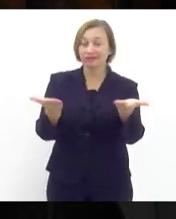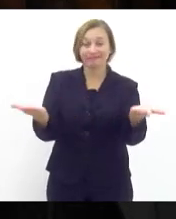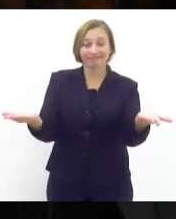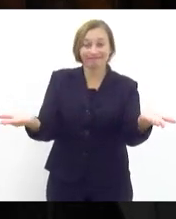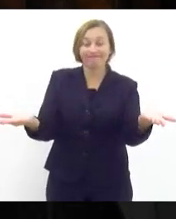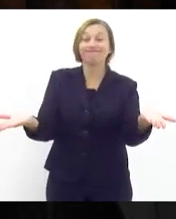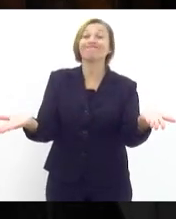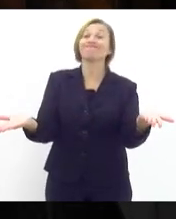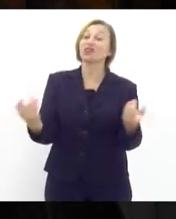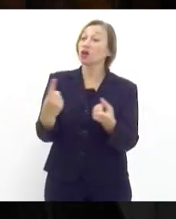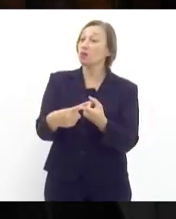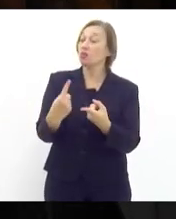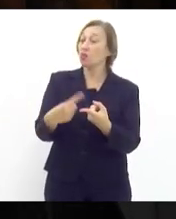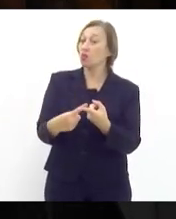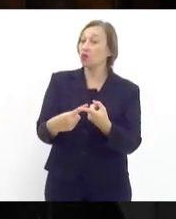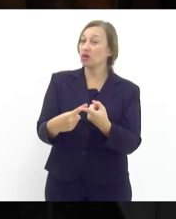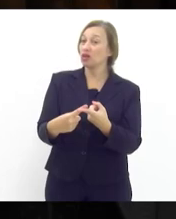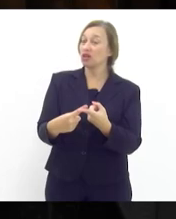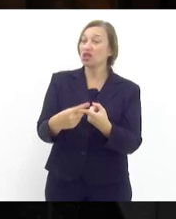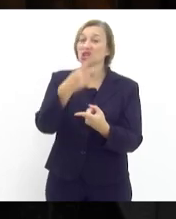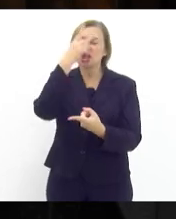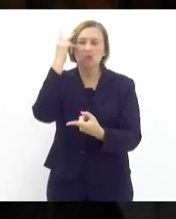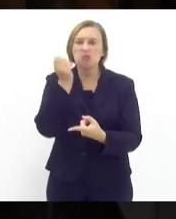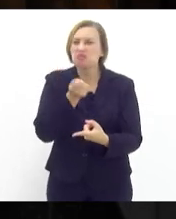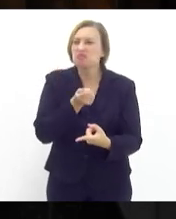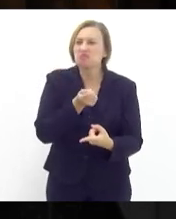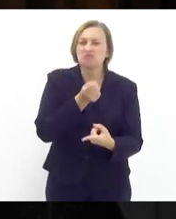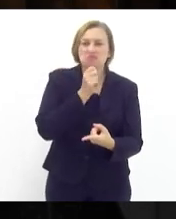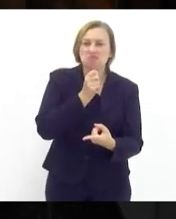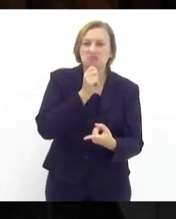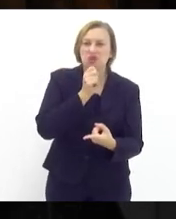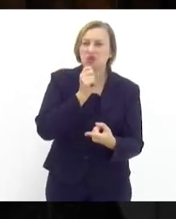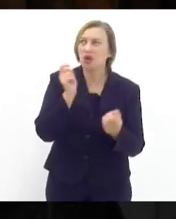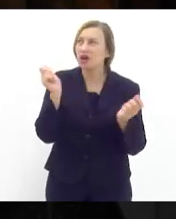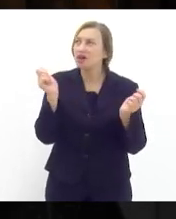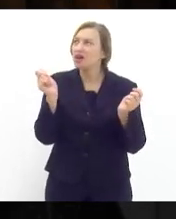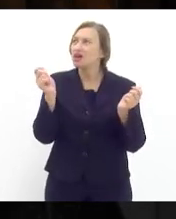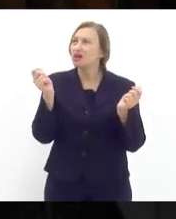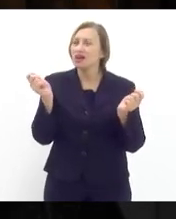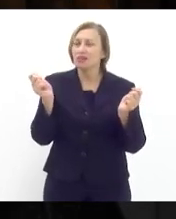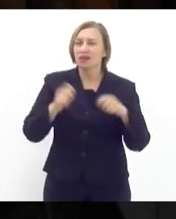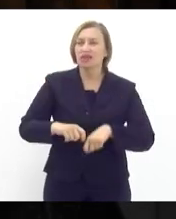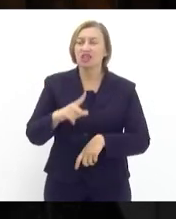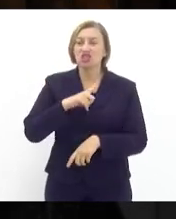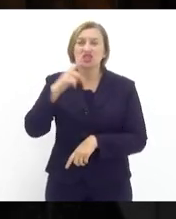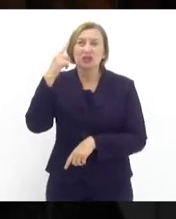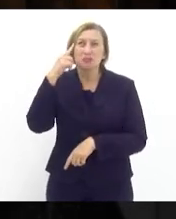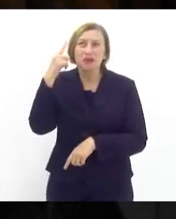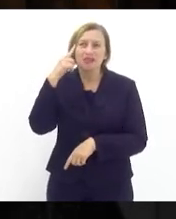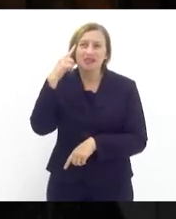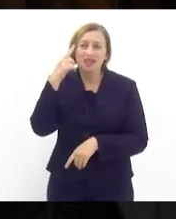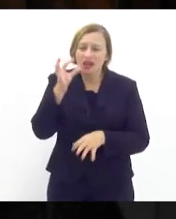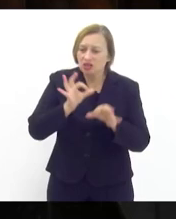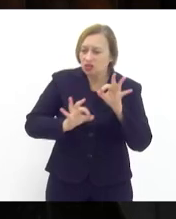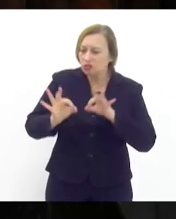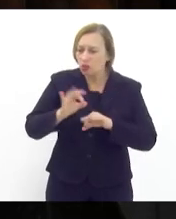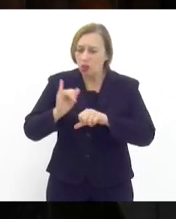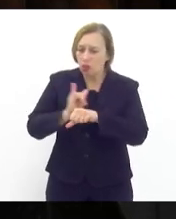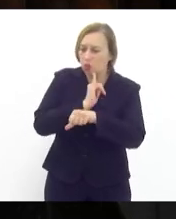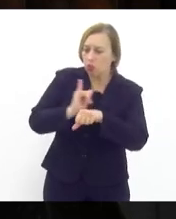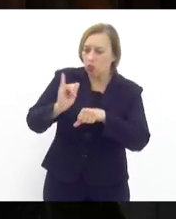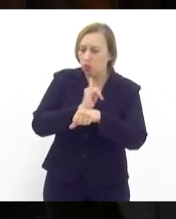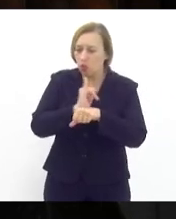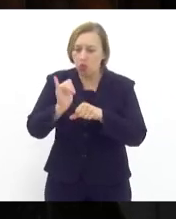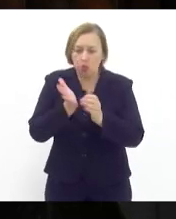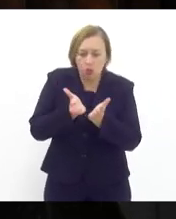porque ninguém verá capaz de prever que uma anomalia tributária